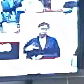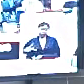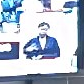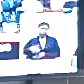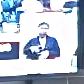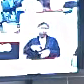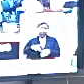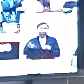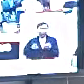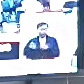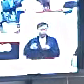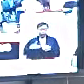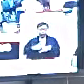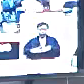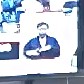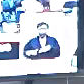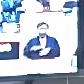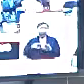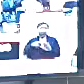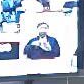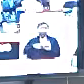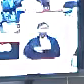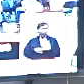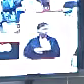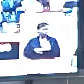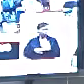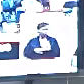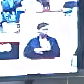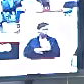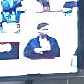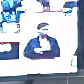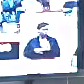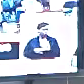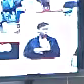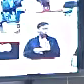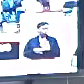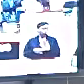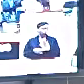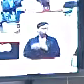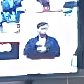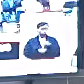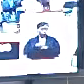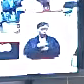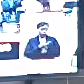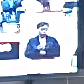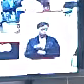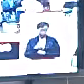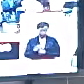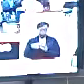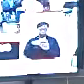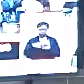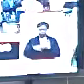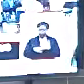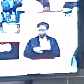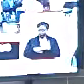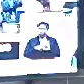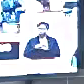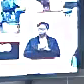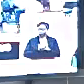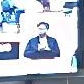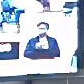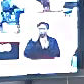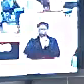a regulação 4.77 25 de junho de 2015 el di o seguinte a regulação Fer o direito da pessoa